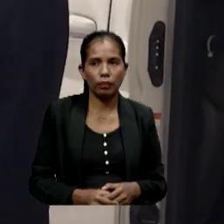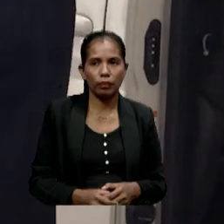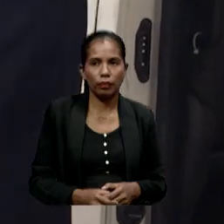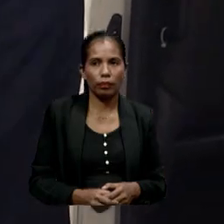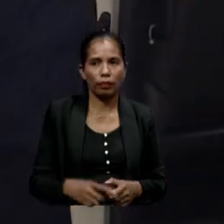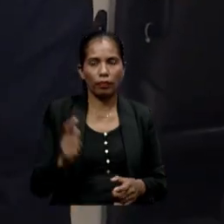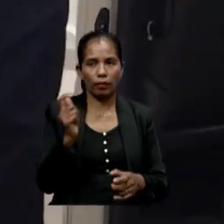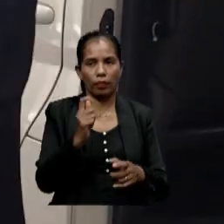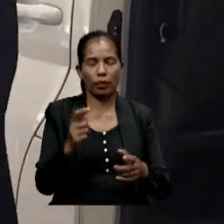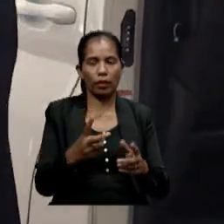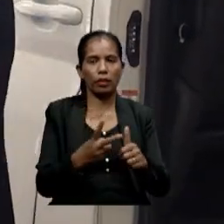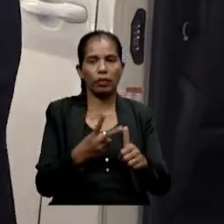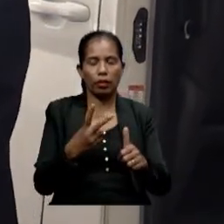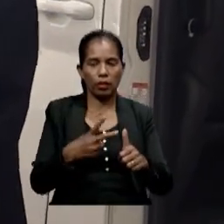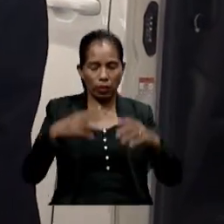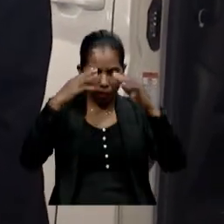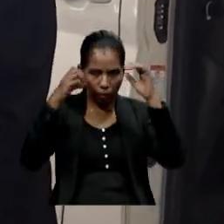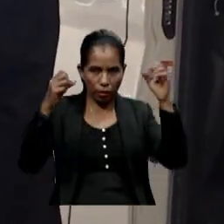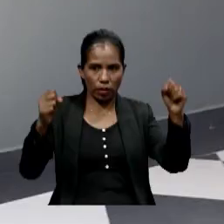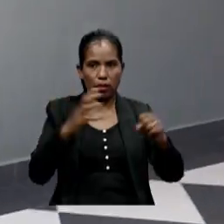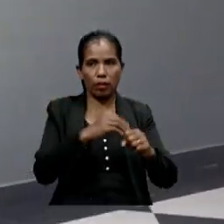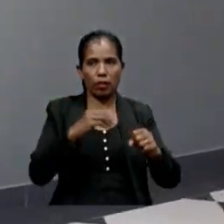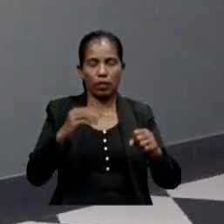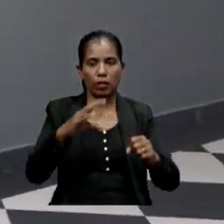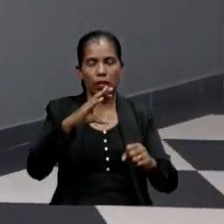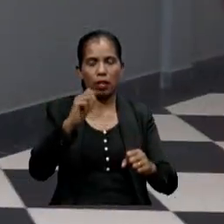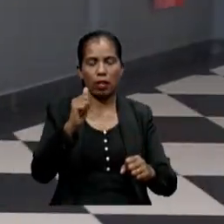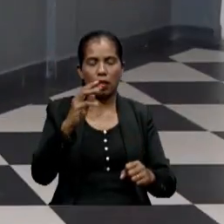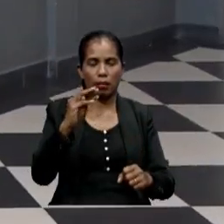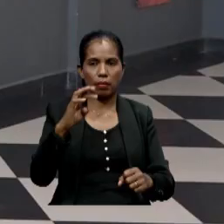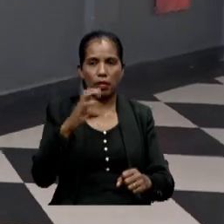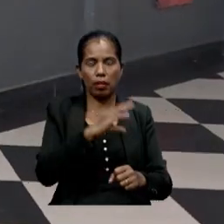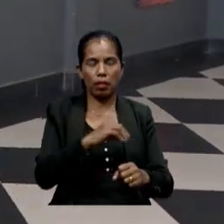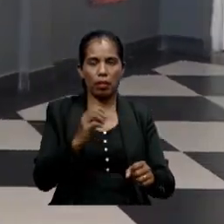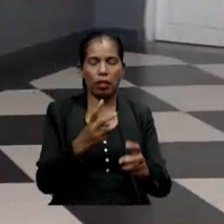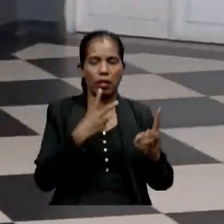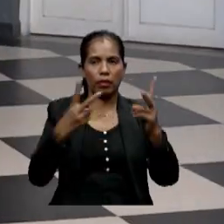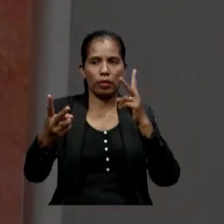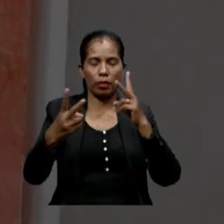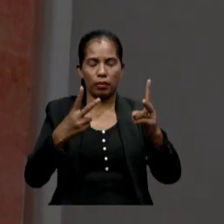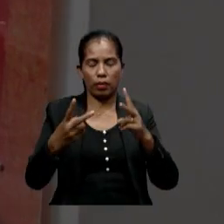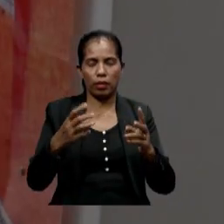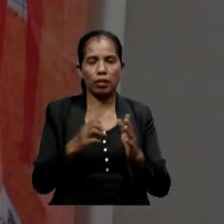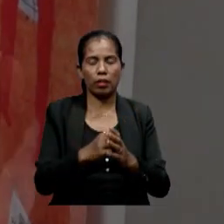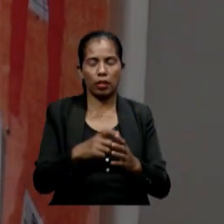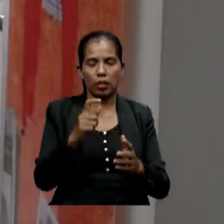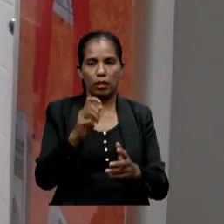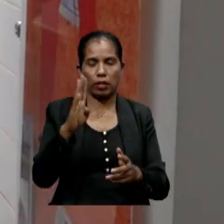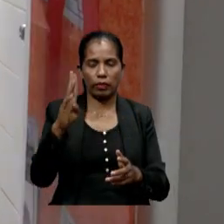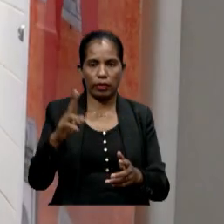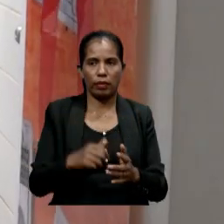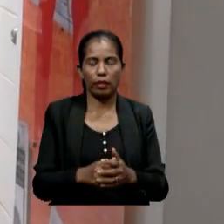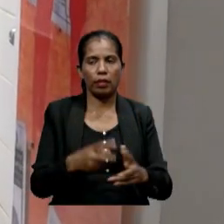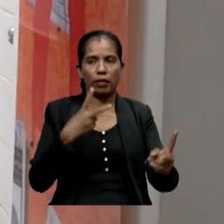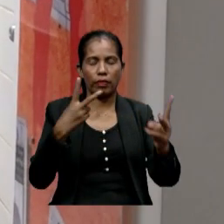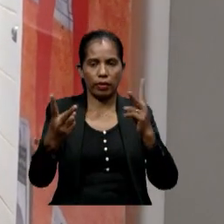Terça-ne, vice-presidente Millennium Challenge Corporation, Cameron Alford, onde a delegação, hala visita para estudo gemente VIP bora dele.